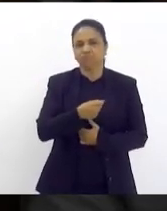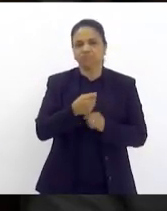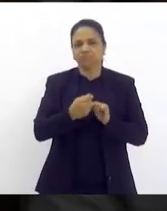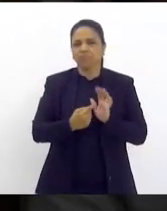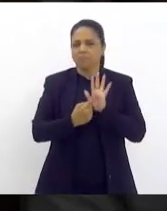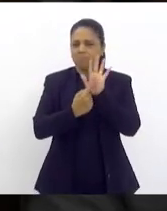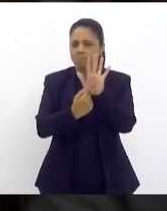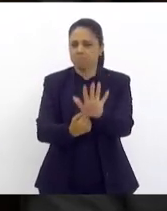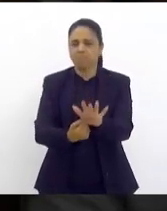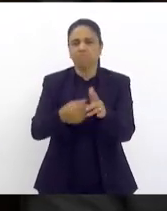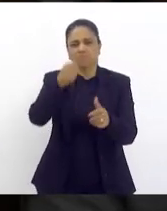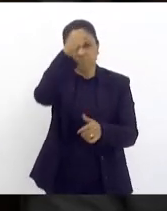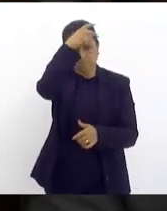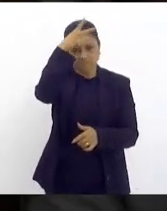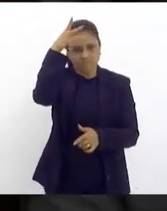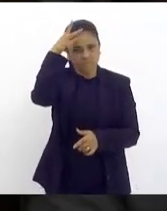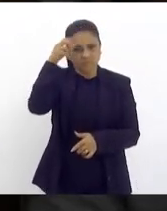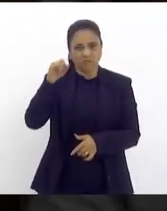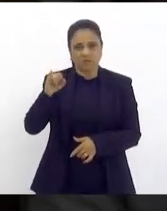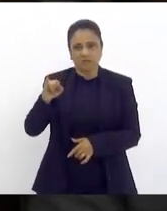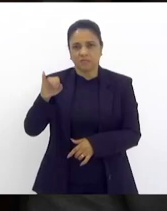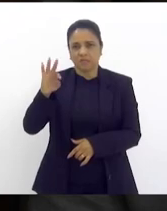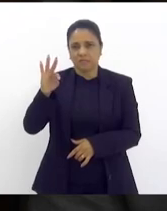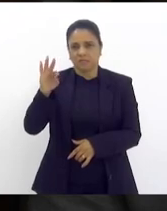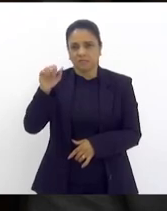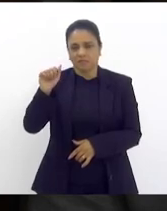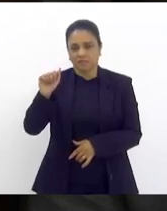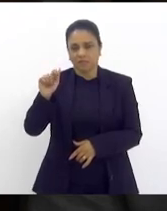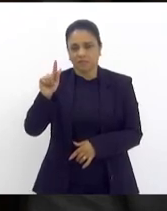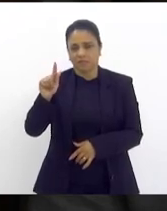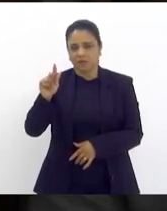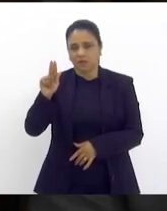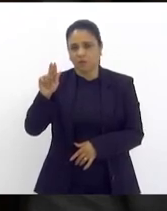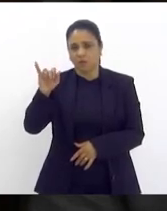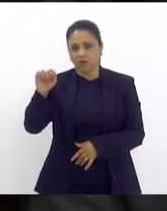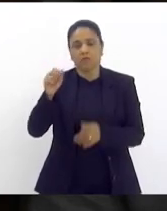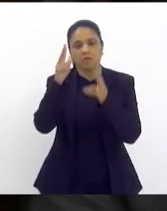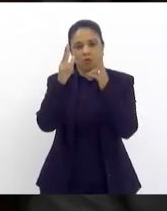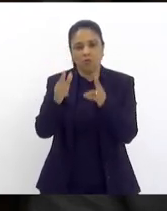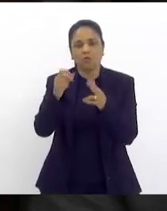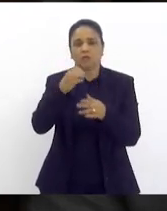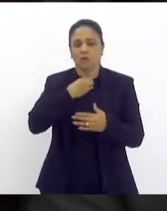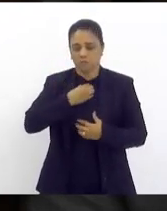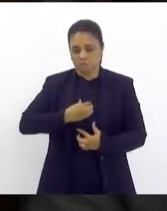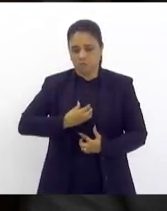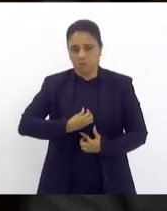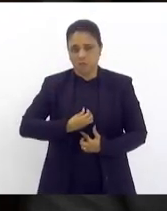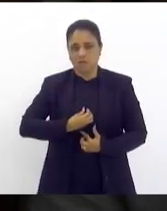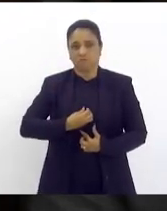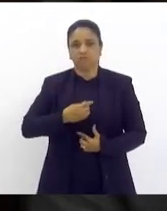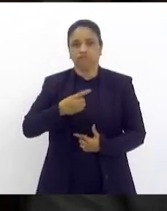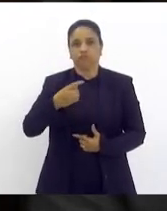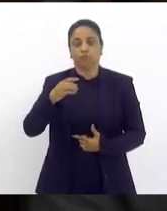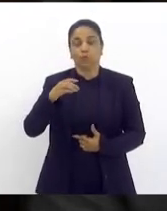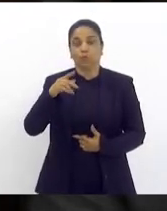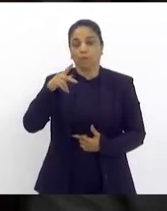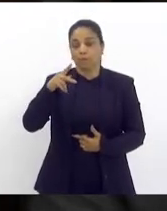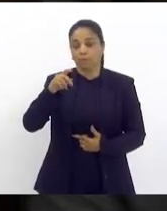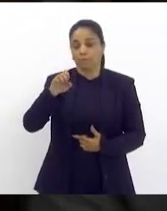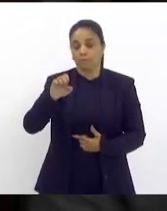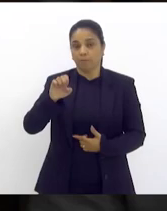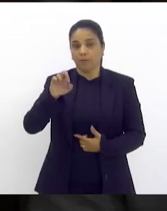Itaguaí. Eu sempre falo, falei isso quando eu dei a medalha para Pedro Ernesto, para o Rubão, que o Rubão é muito